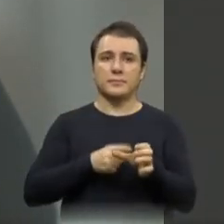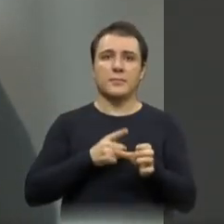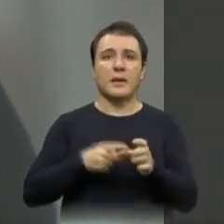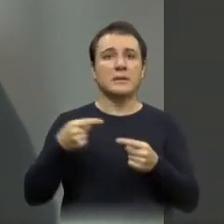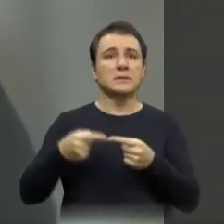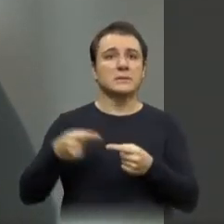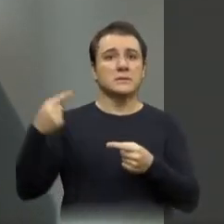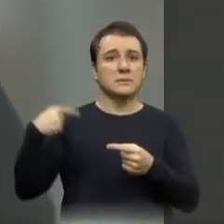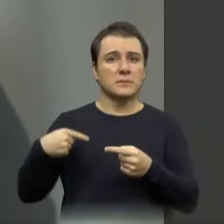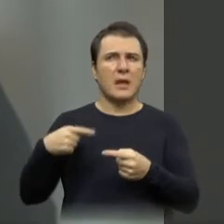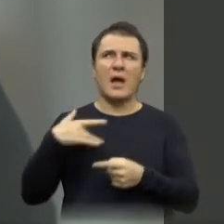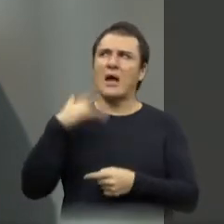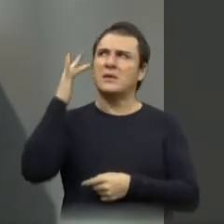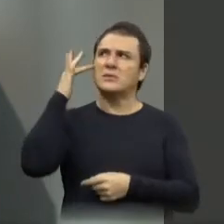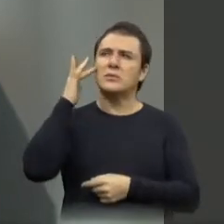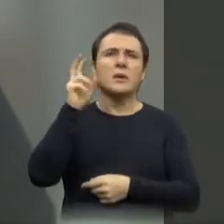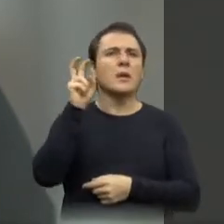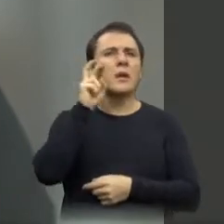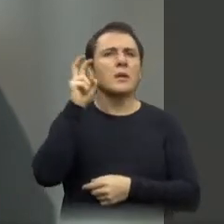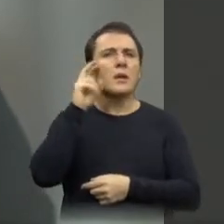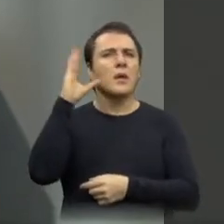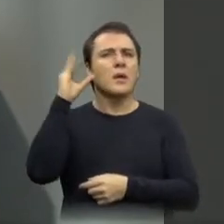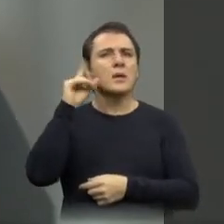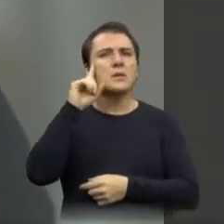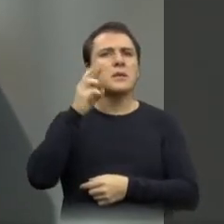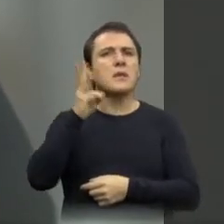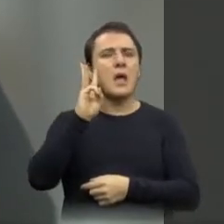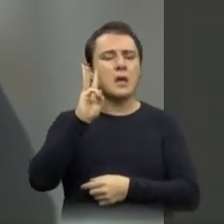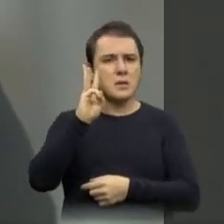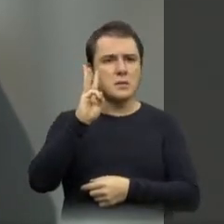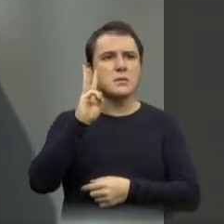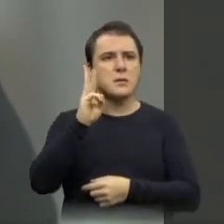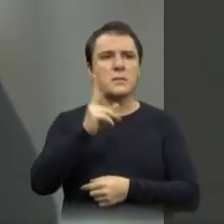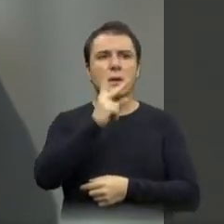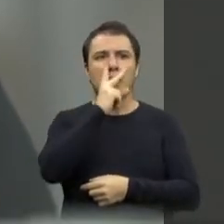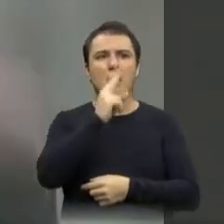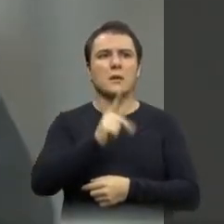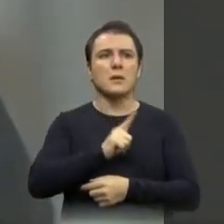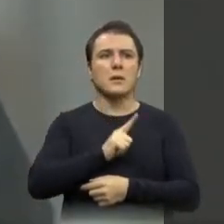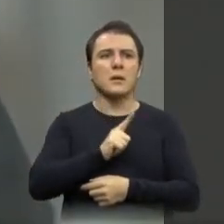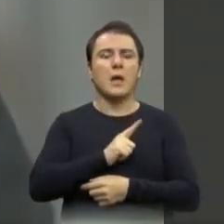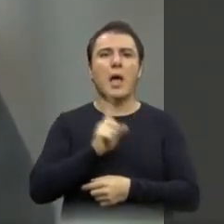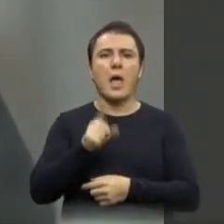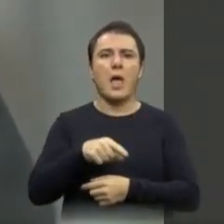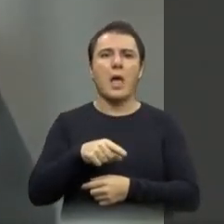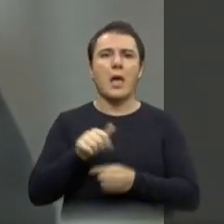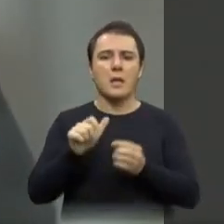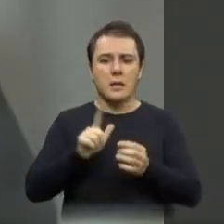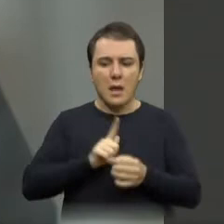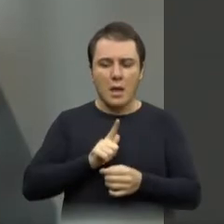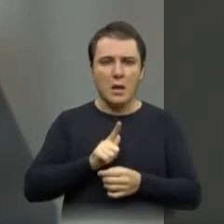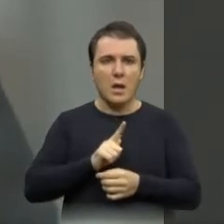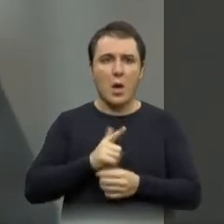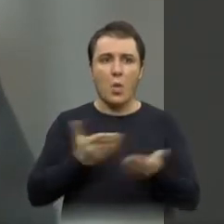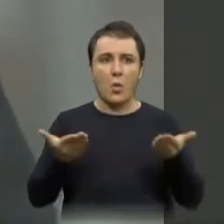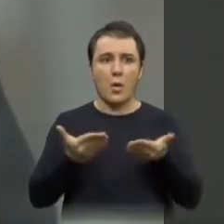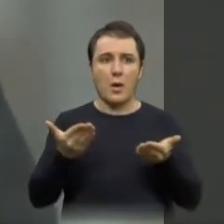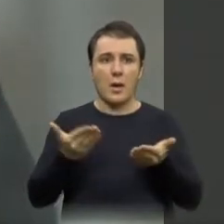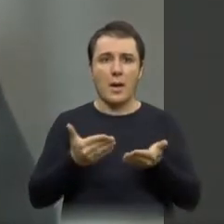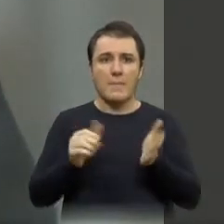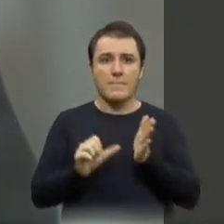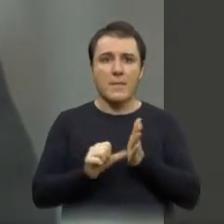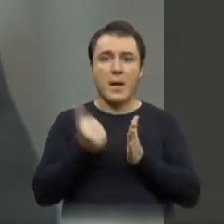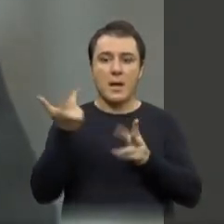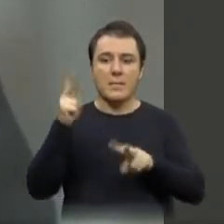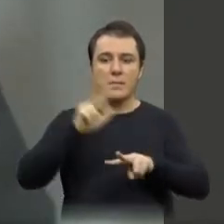semana passada, acho que foi quinta à noite, no último dia 3, onde tivemos a primeira prisão por